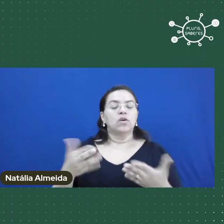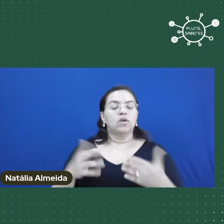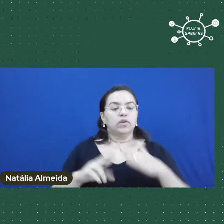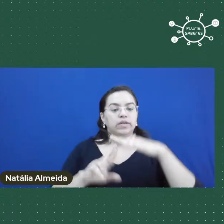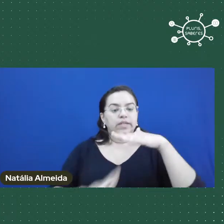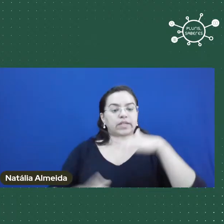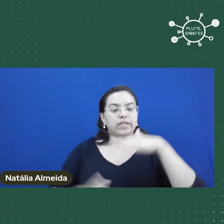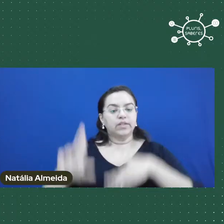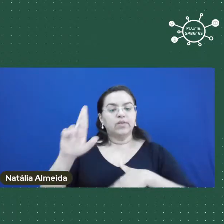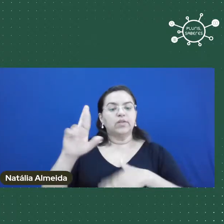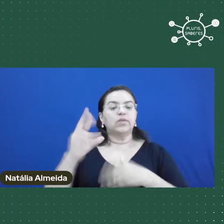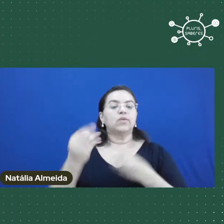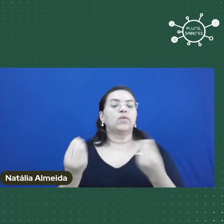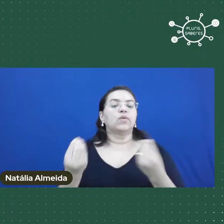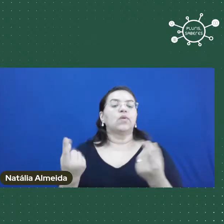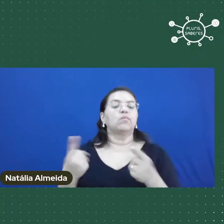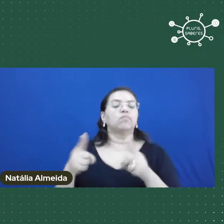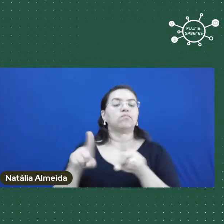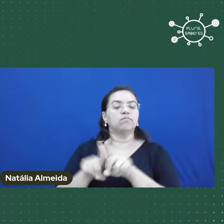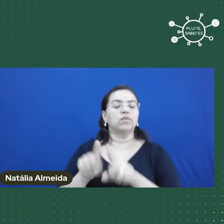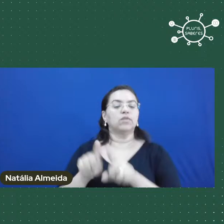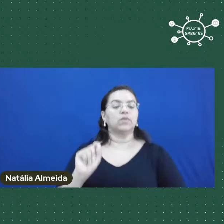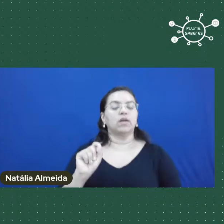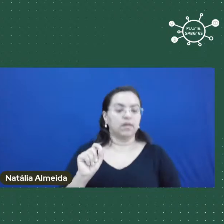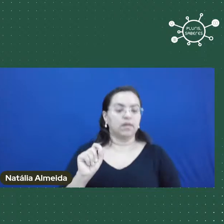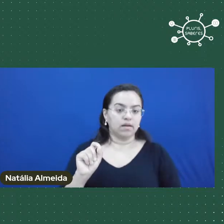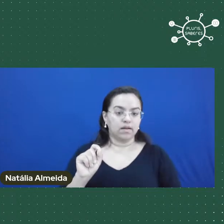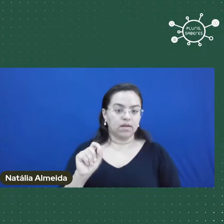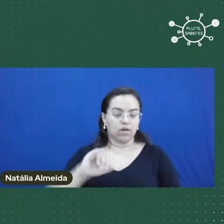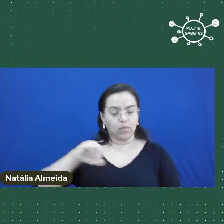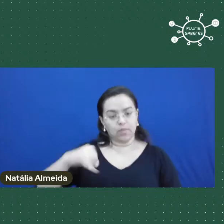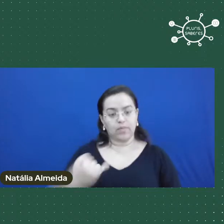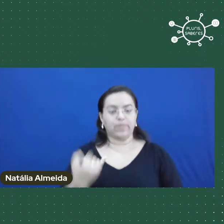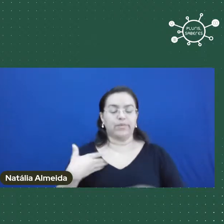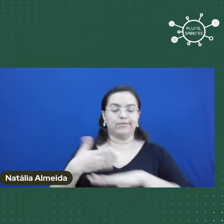Nessa oportunidade, o professor me não pôde participar, que ele está